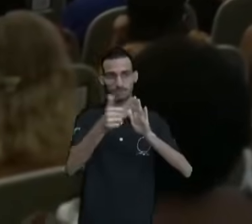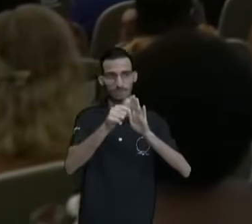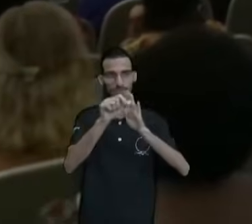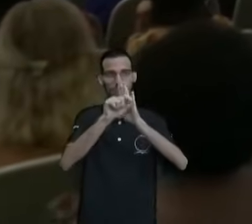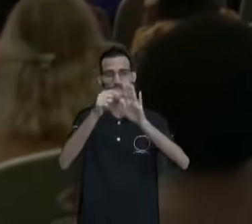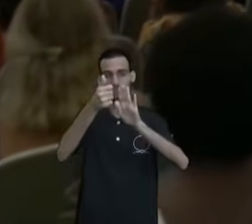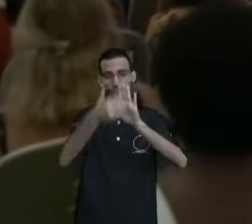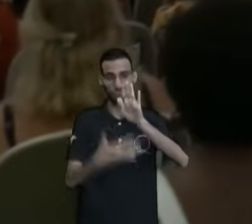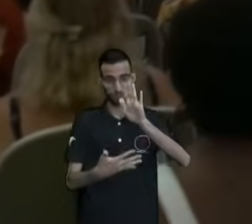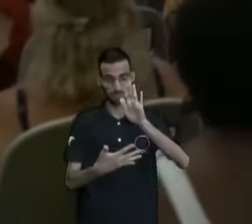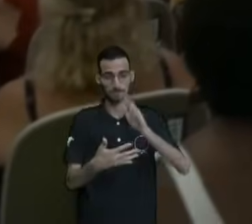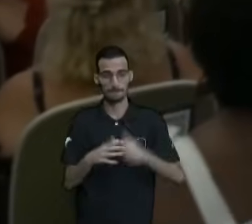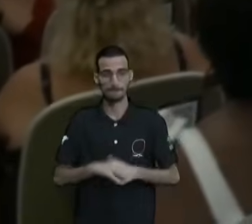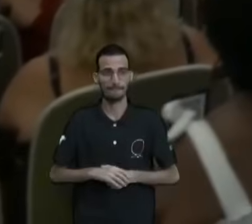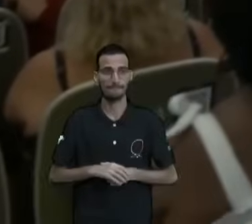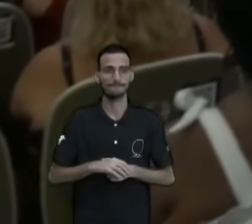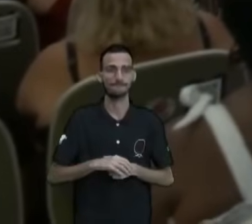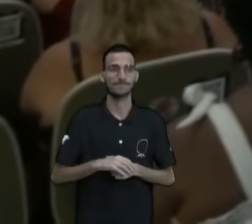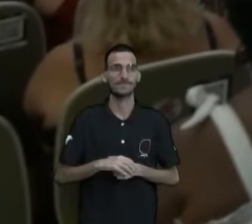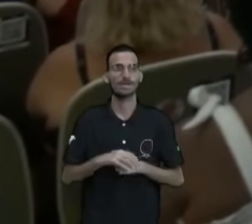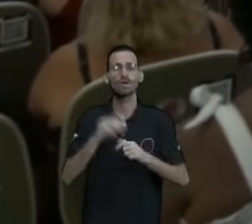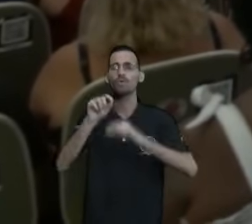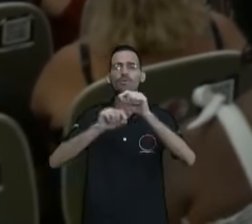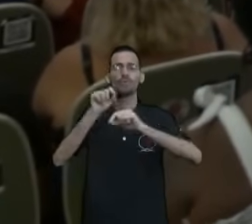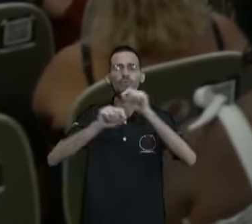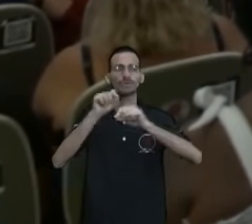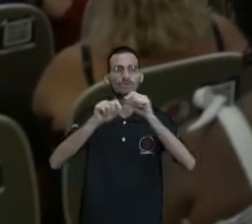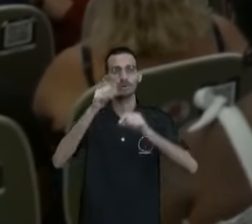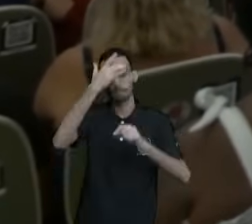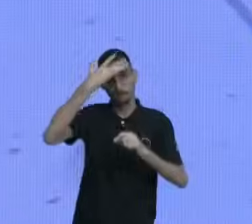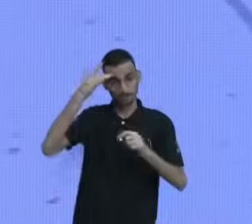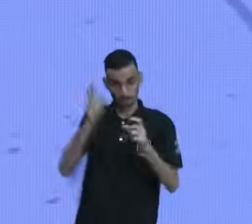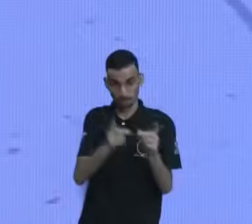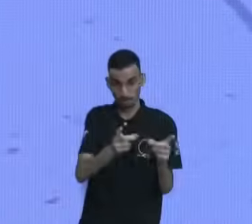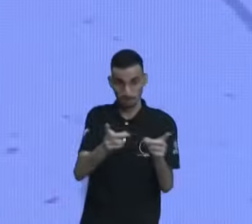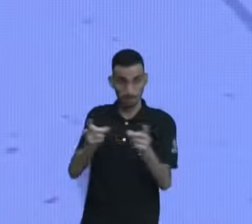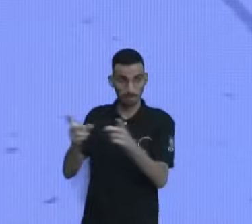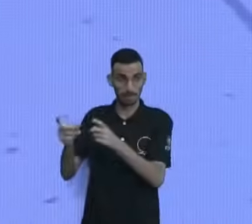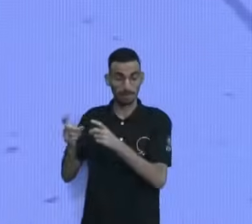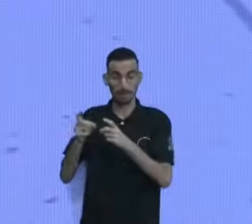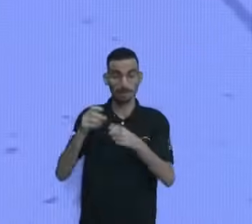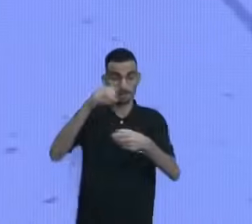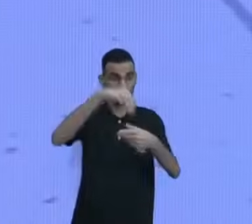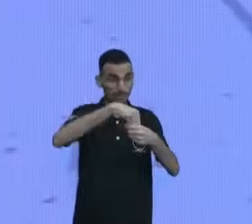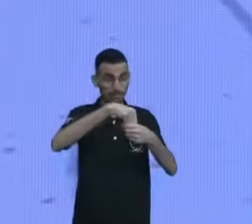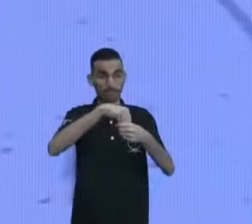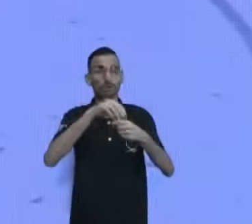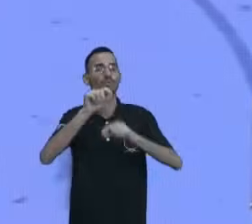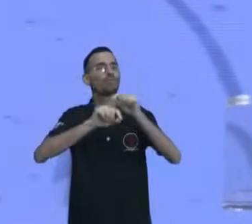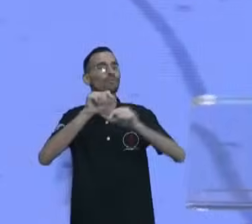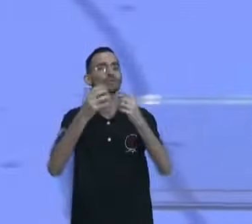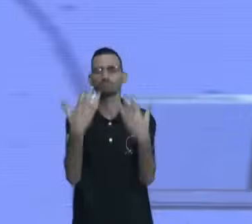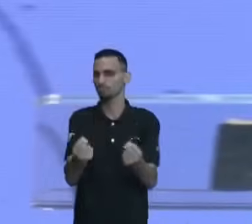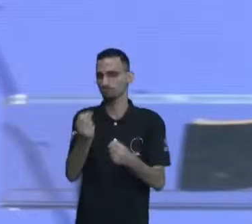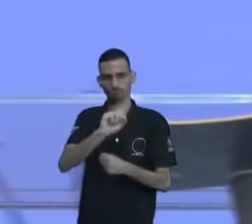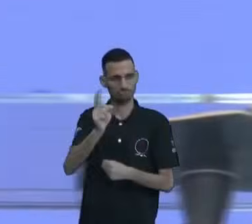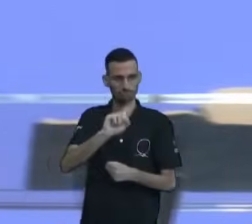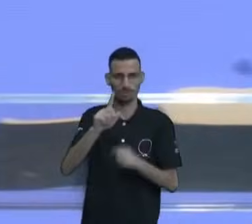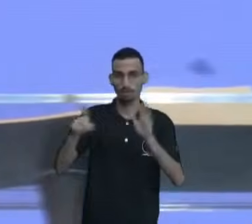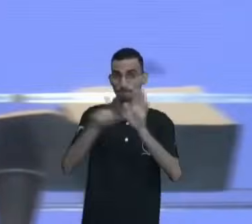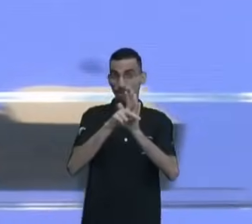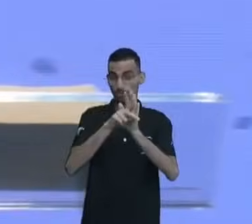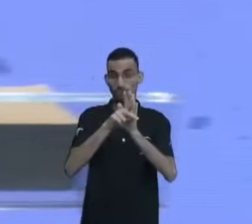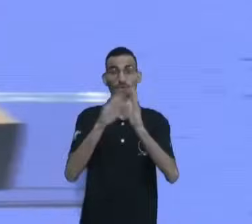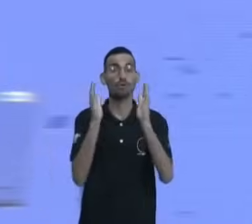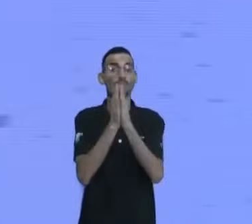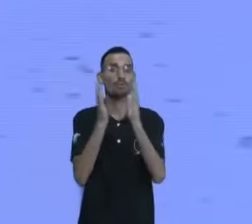para fora os vendilhões do templo e dizendo a minha casa será casa de oração e para você entender o que que acontecia as pessoas chegavam para oferecer